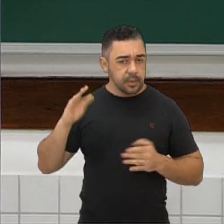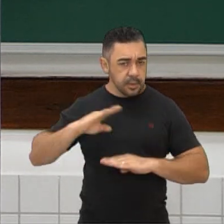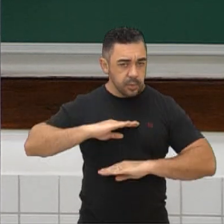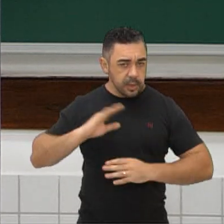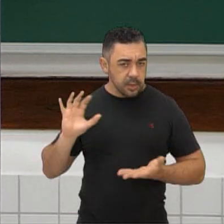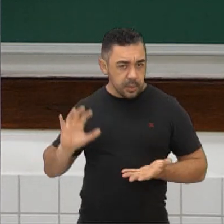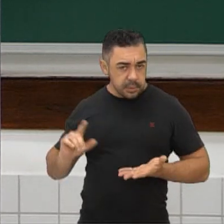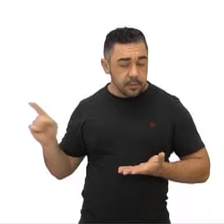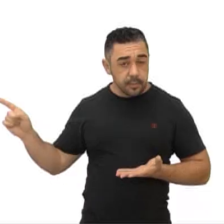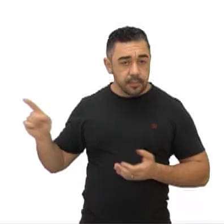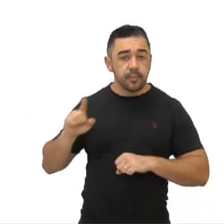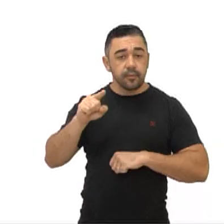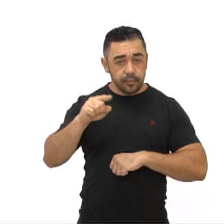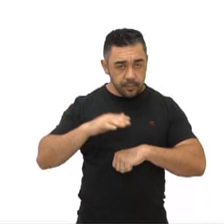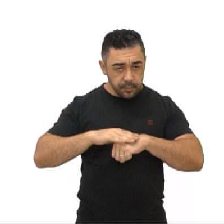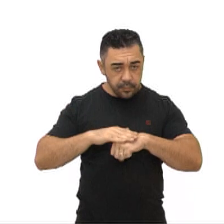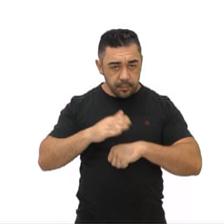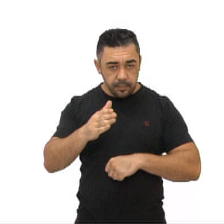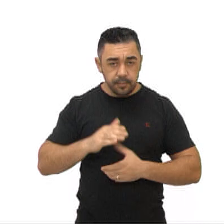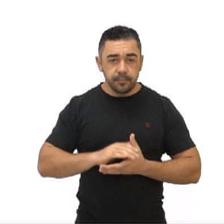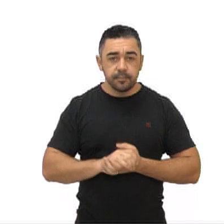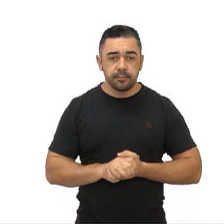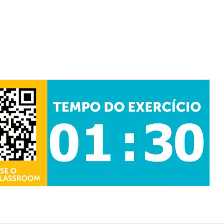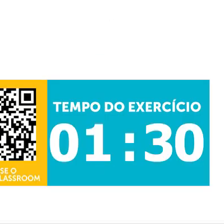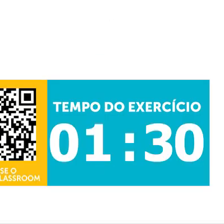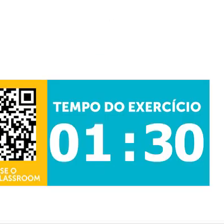essa. Agora é com vocês.